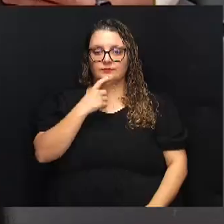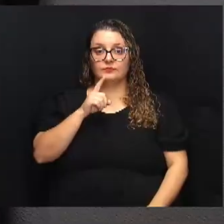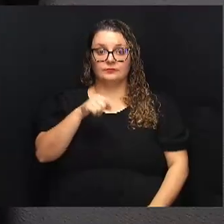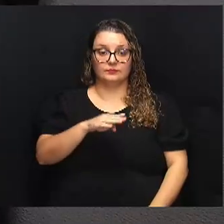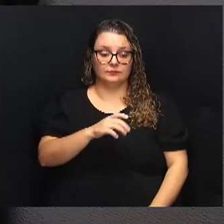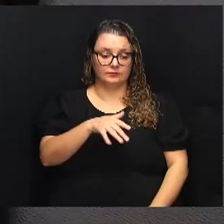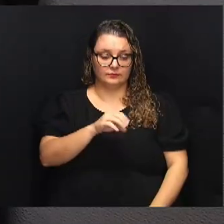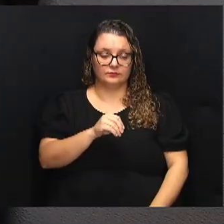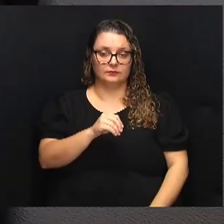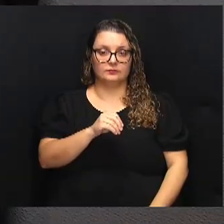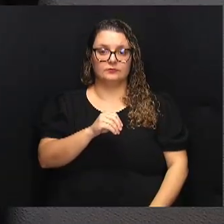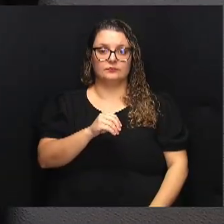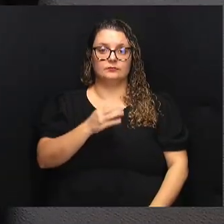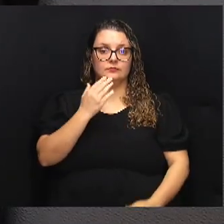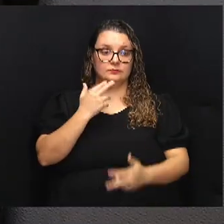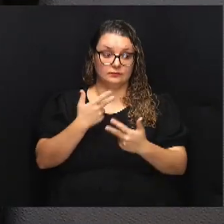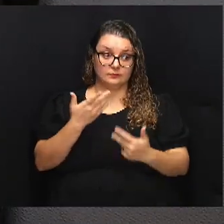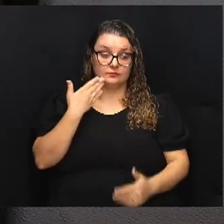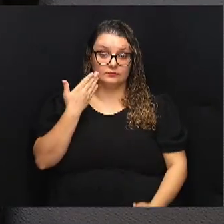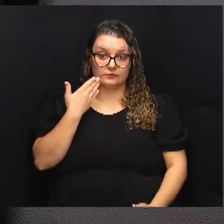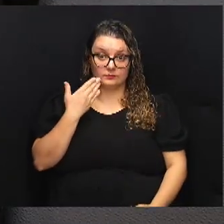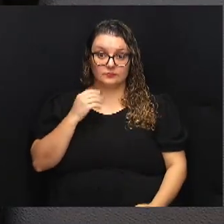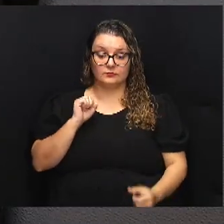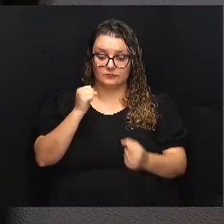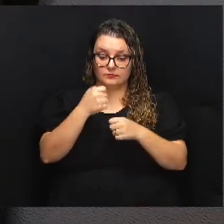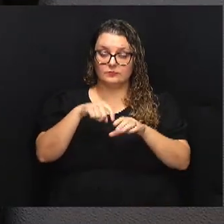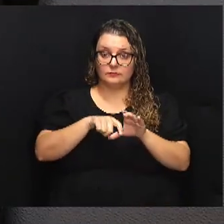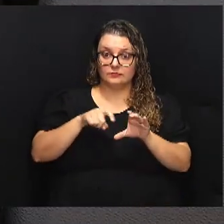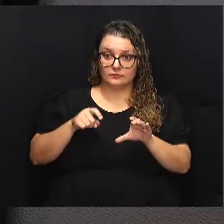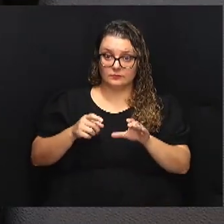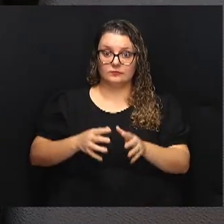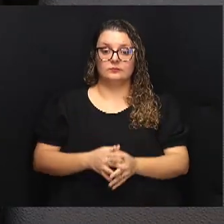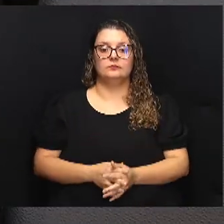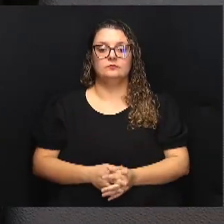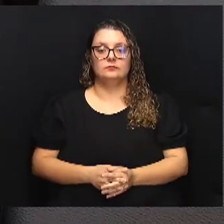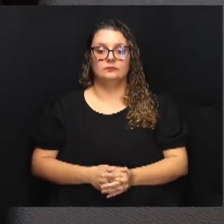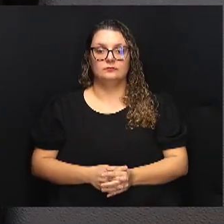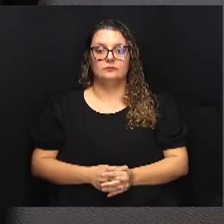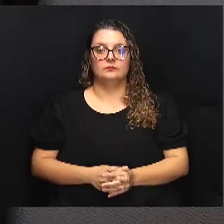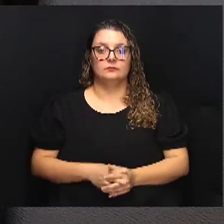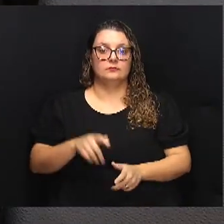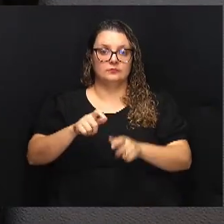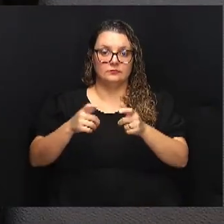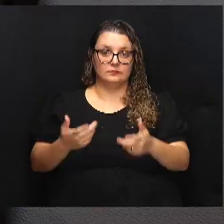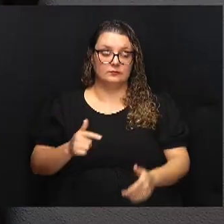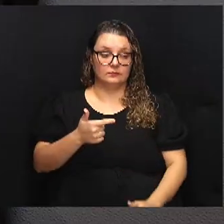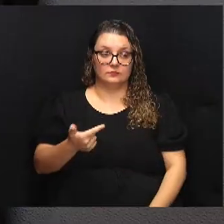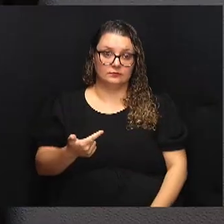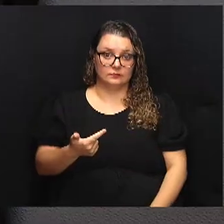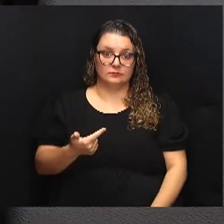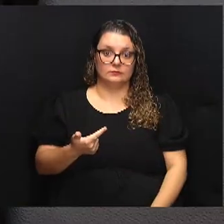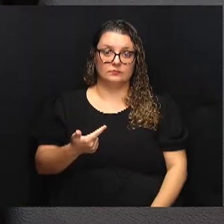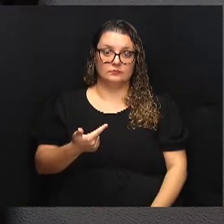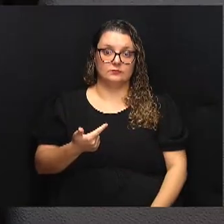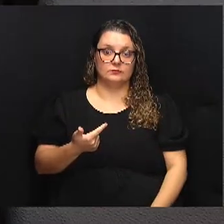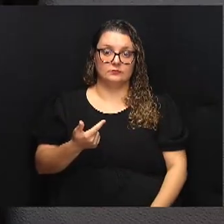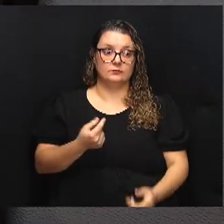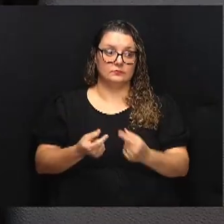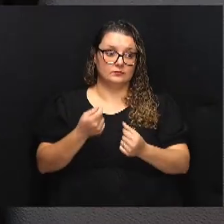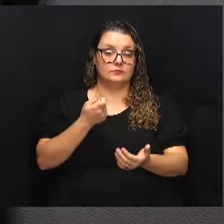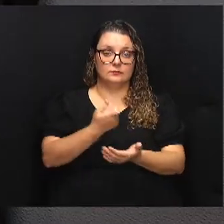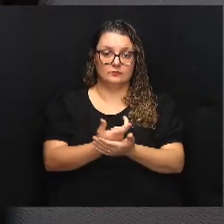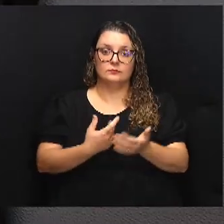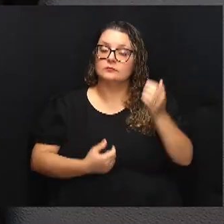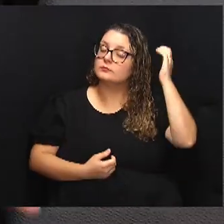Ração facilita hoje para quem é protetor independente, para quem é pessoas que não têm condições de comprar a ração.